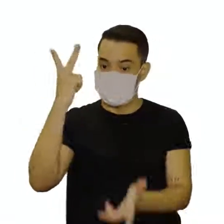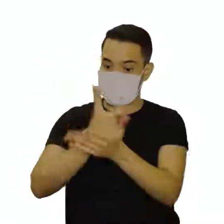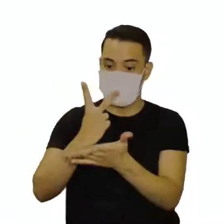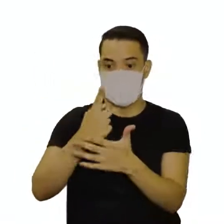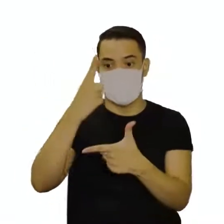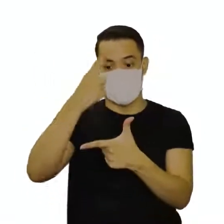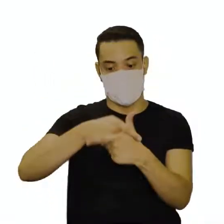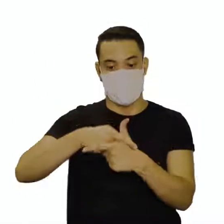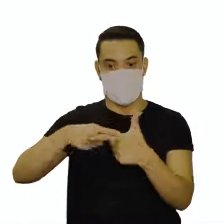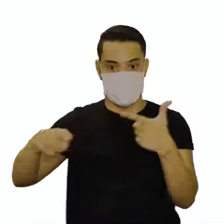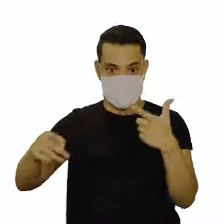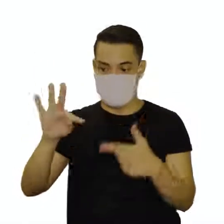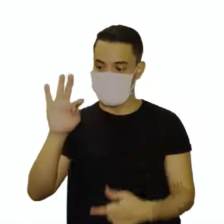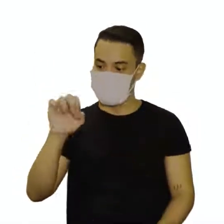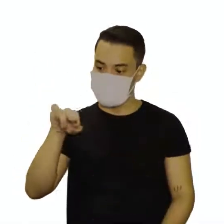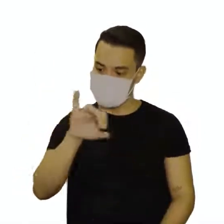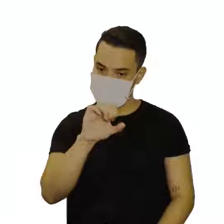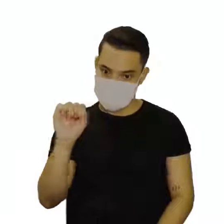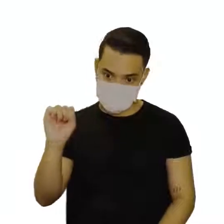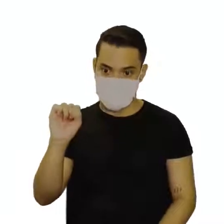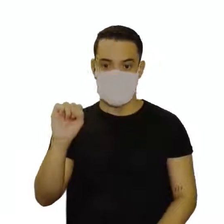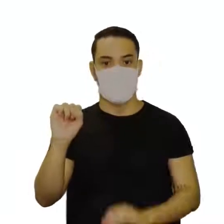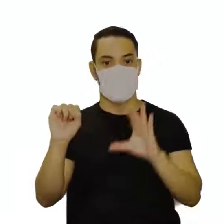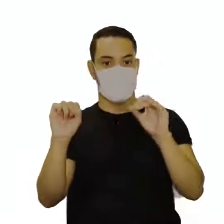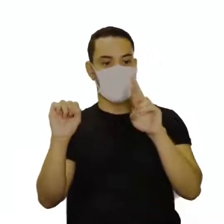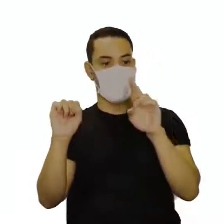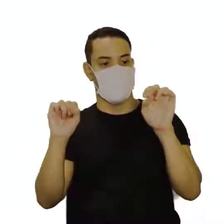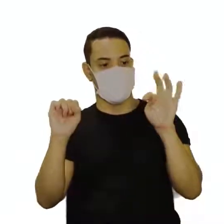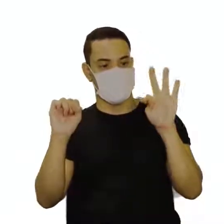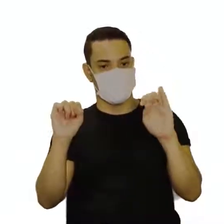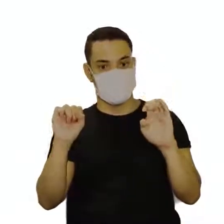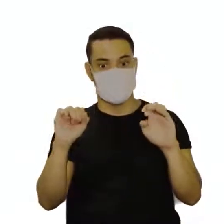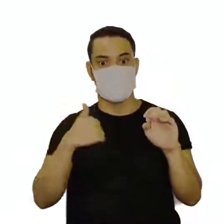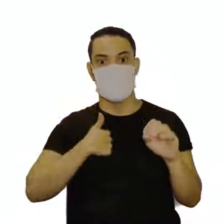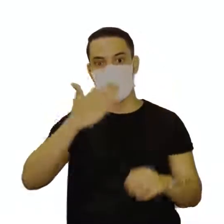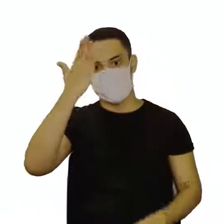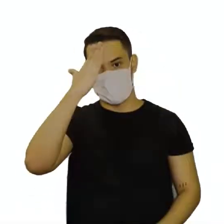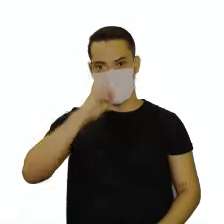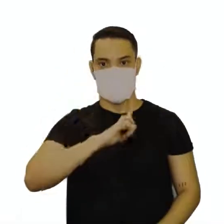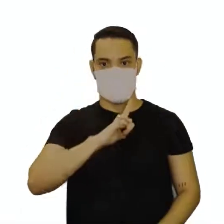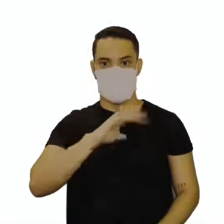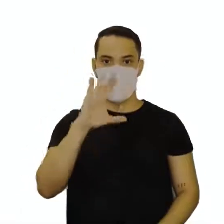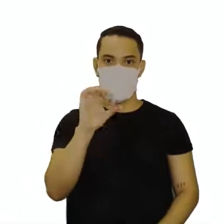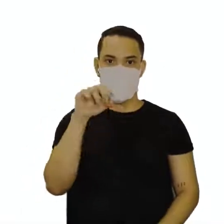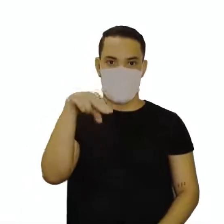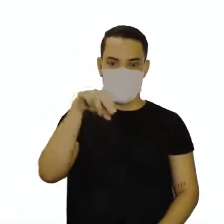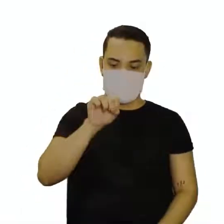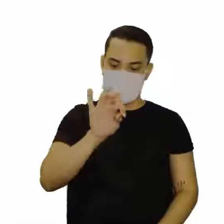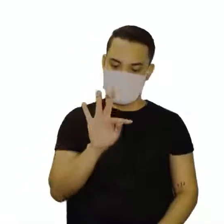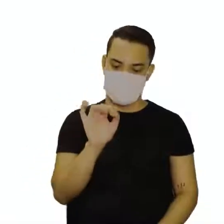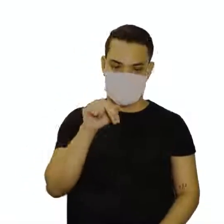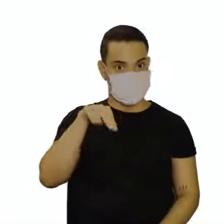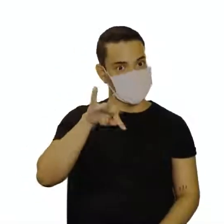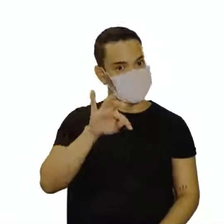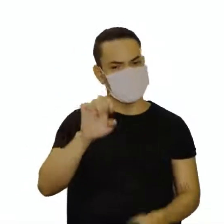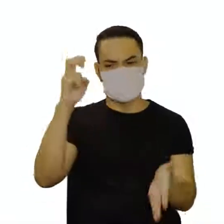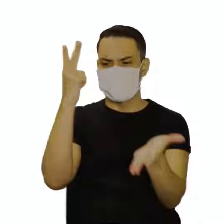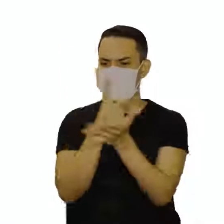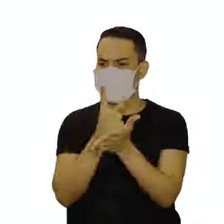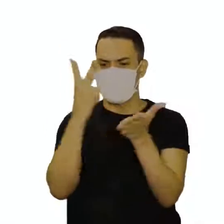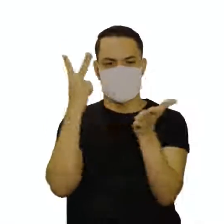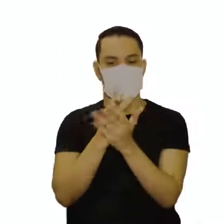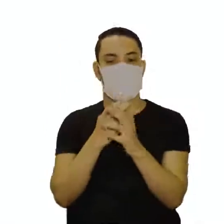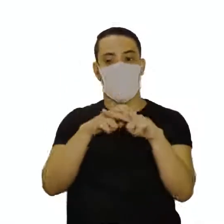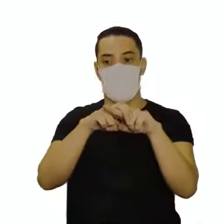pela corrente, eu vou ter uma constante. Então, beleza? Então, você viu aí por quê que ele pode